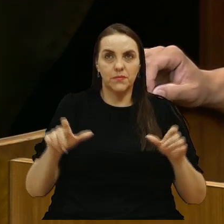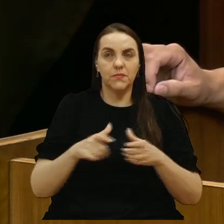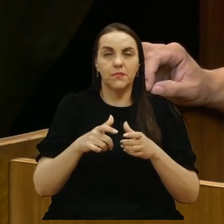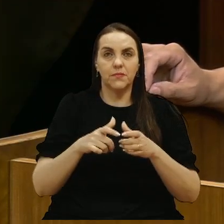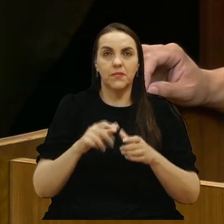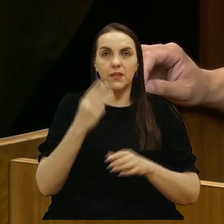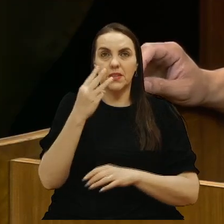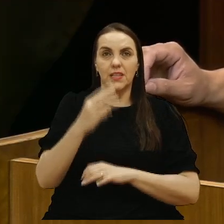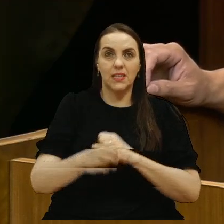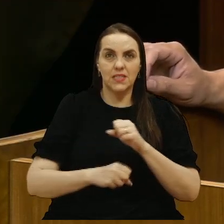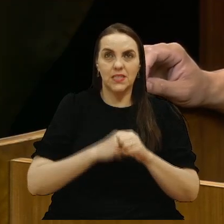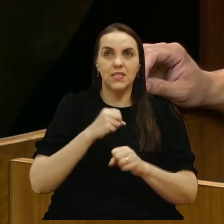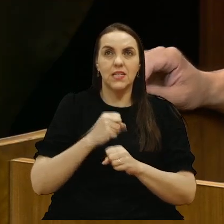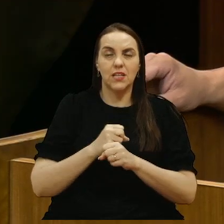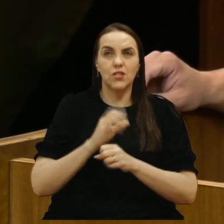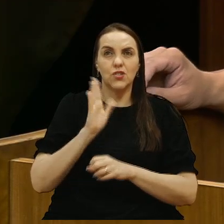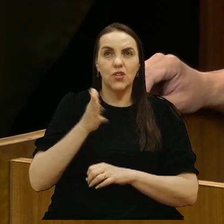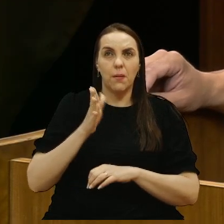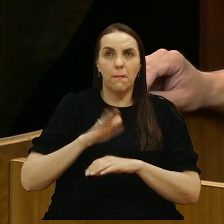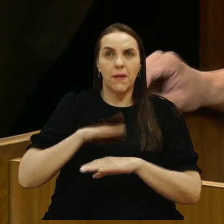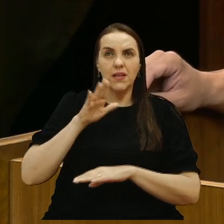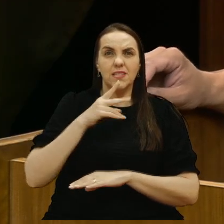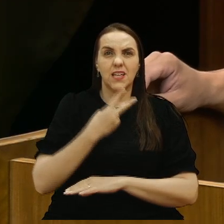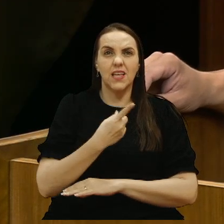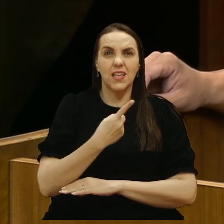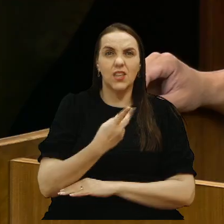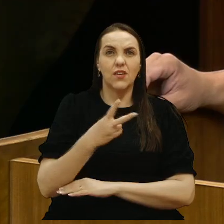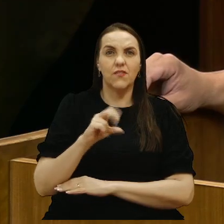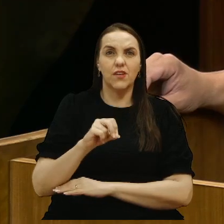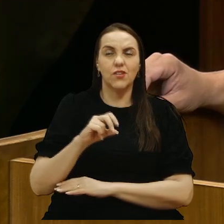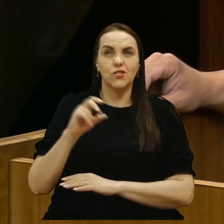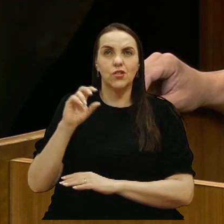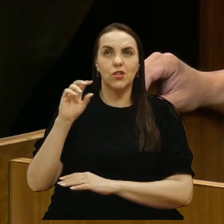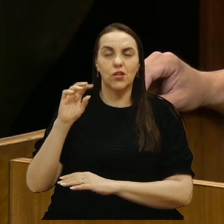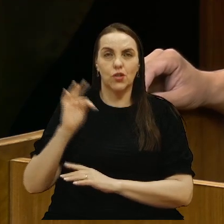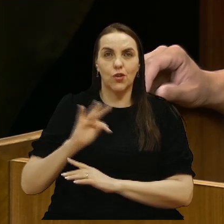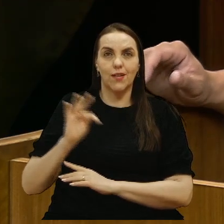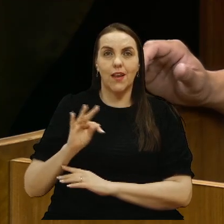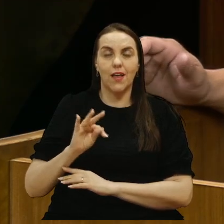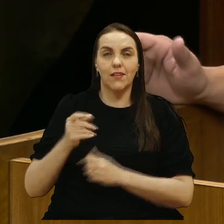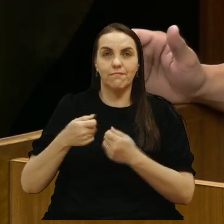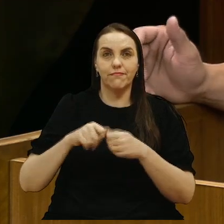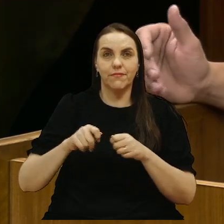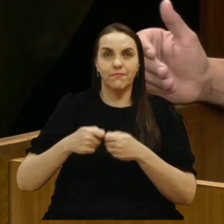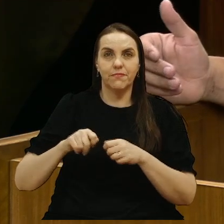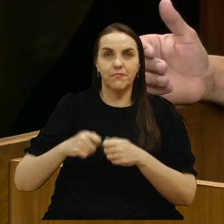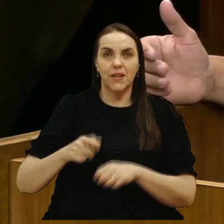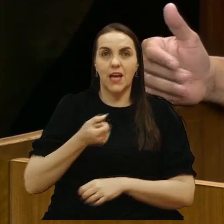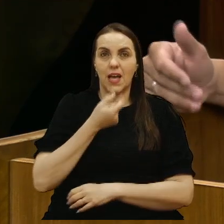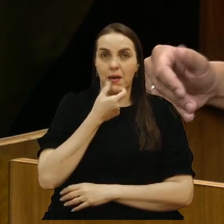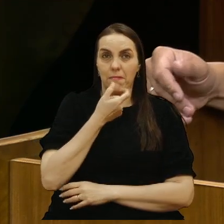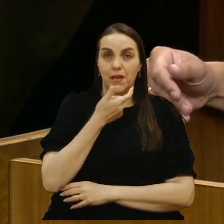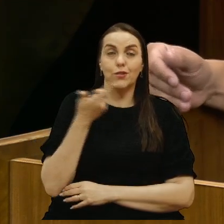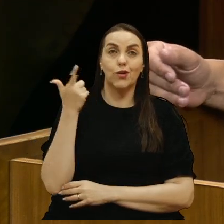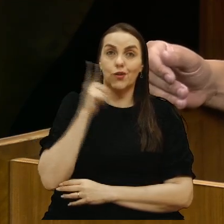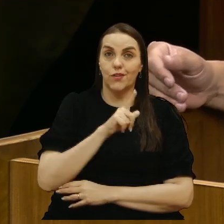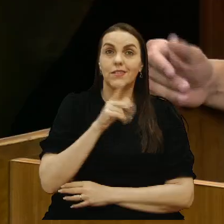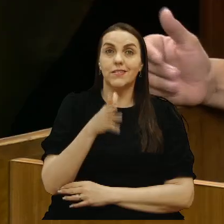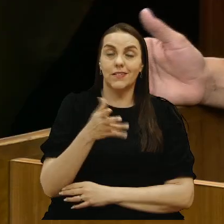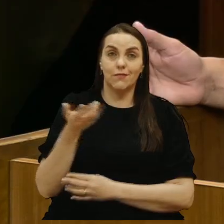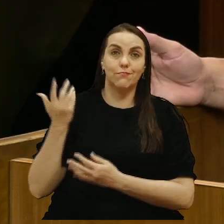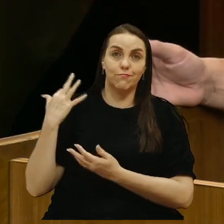já foram mais de 120 toneladas de cartela de remédio que a gente conseguiu